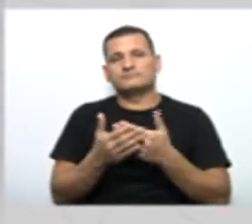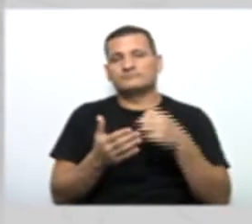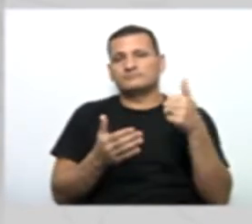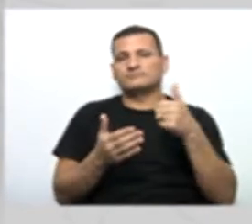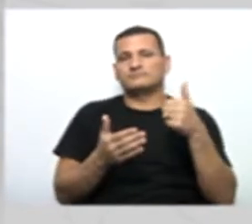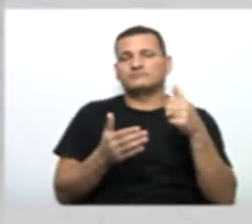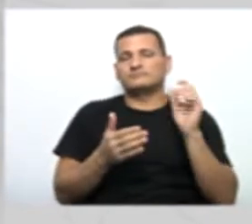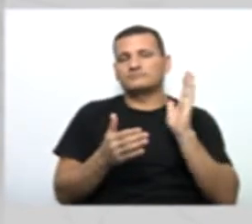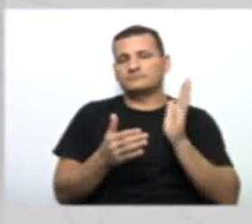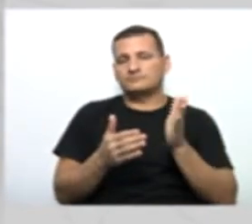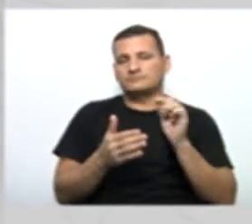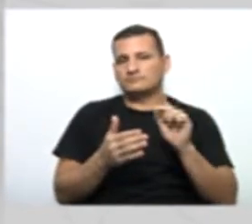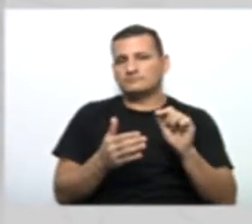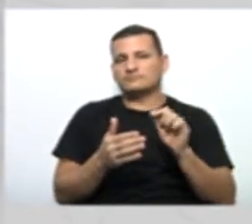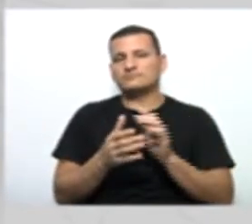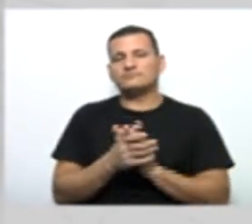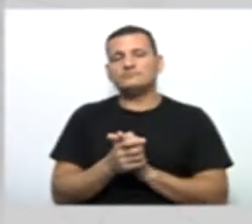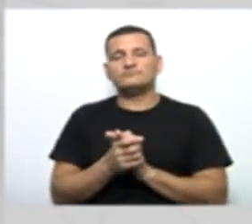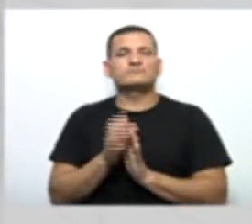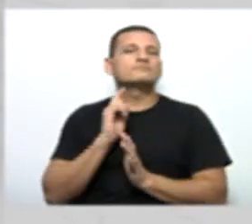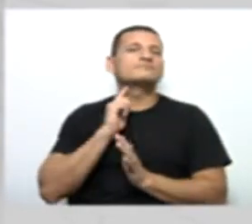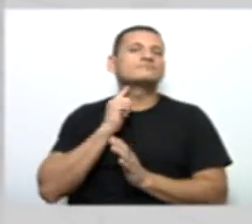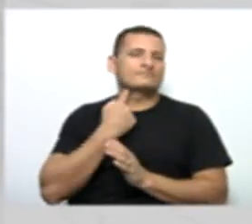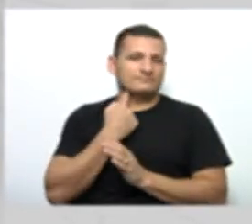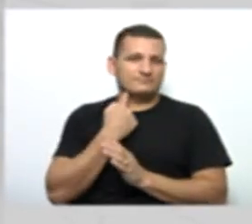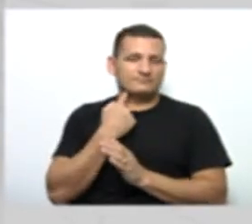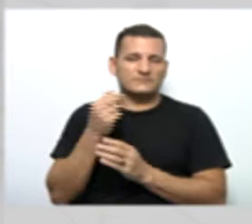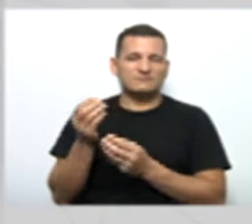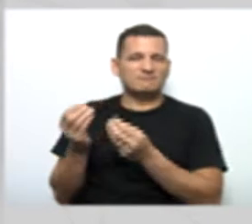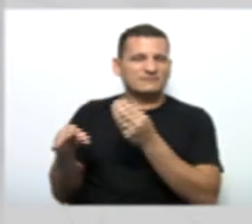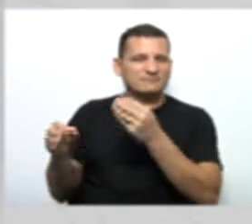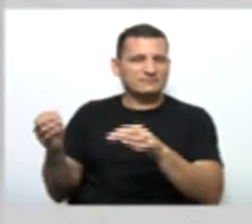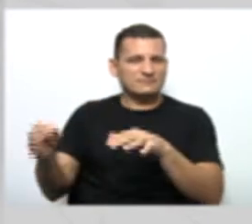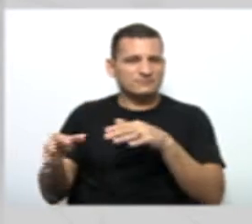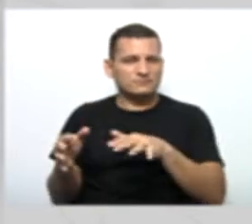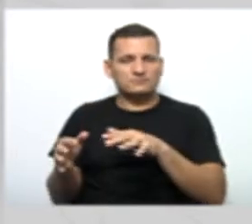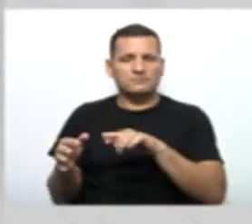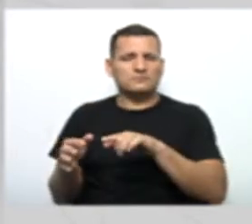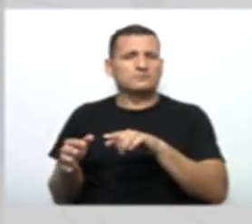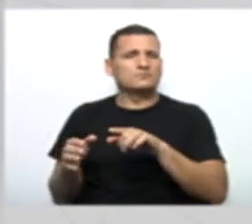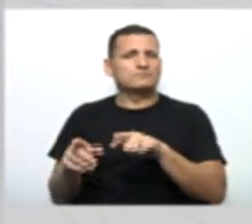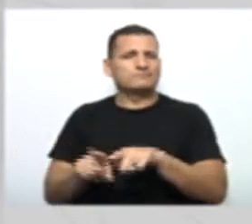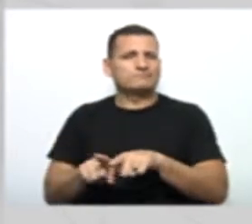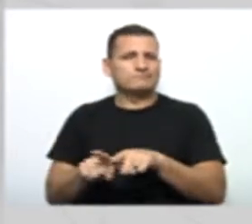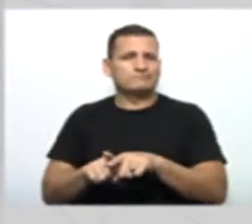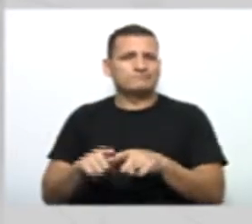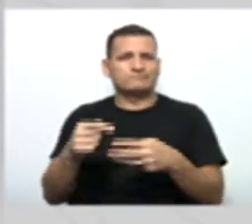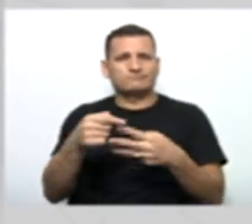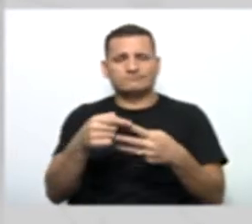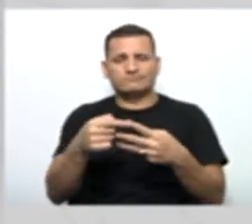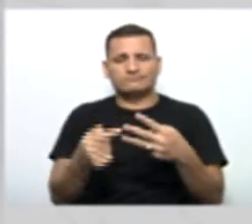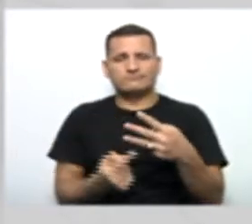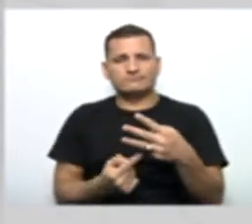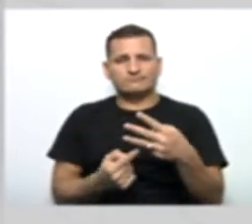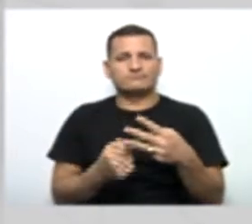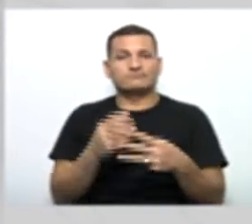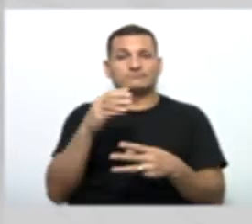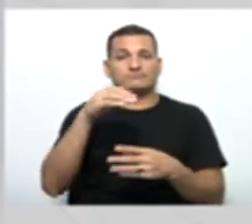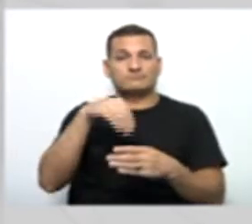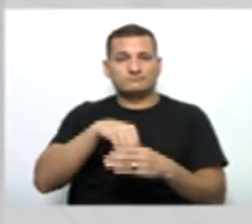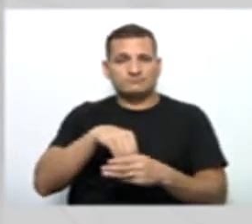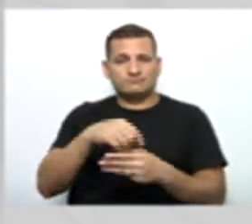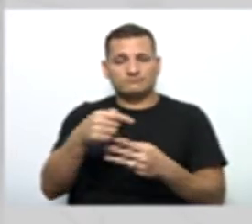a poluição ambiental ela não ocorre somente com um fator, ela tem 3 variáveis. E